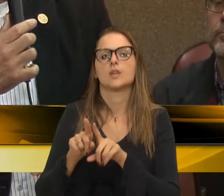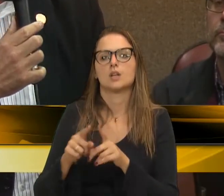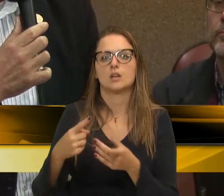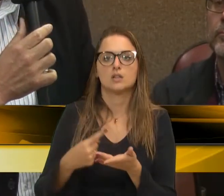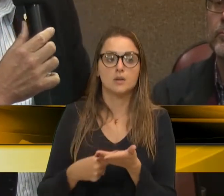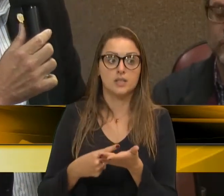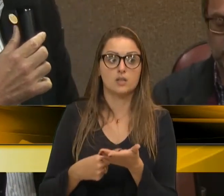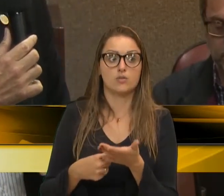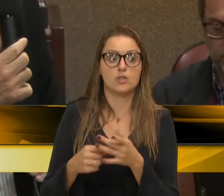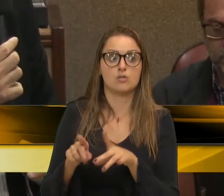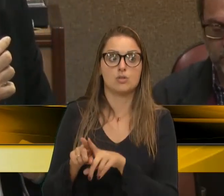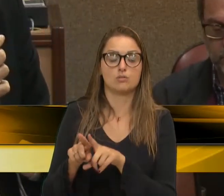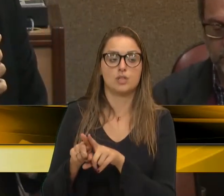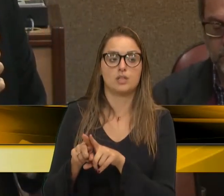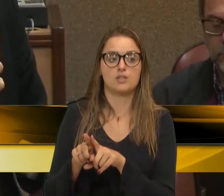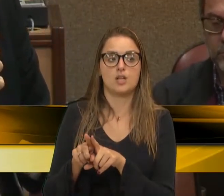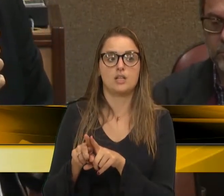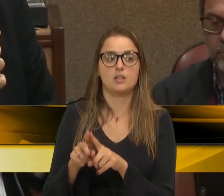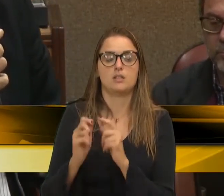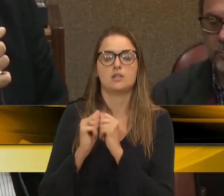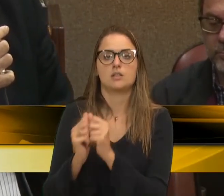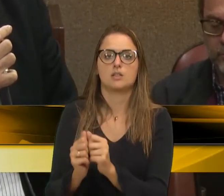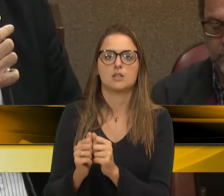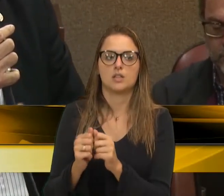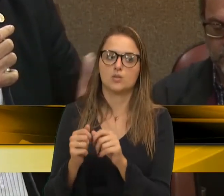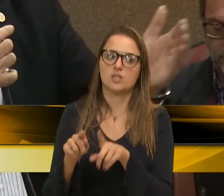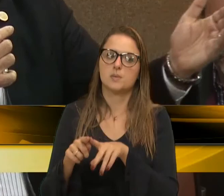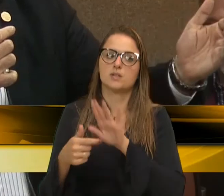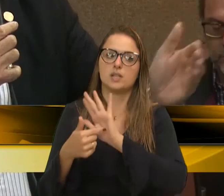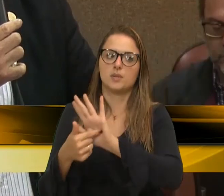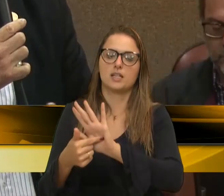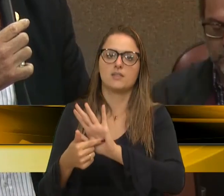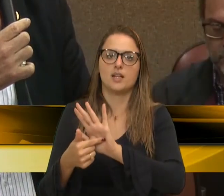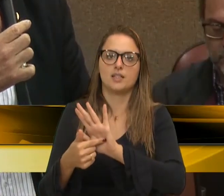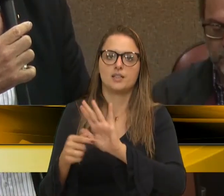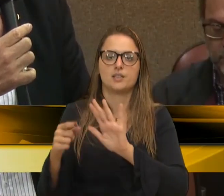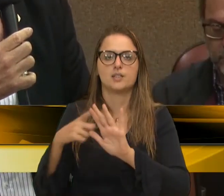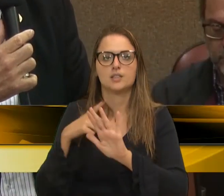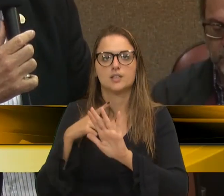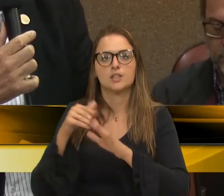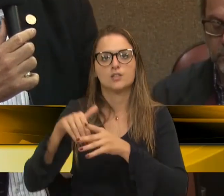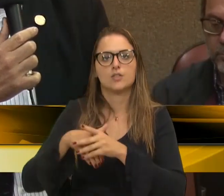a regularizar a sua situação perante o poder público. Então, nesse sentido, votarei favorável à matéria.